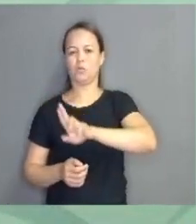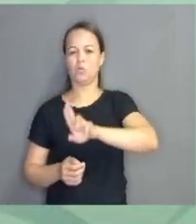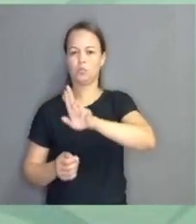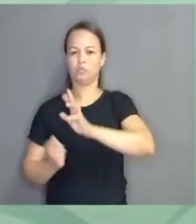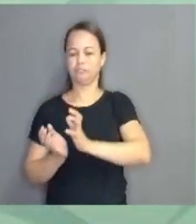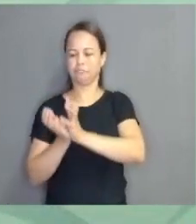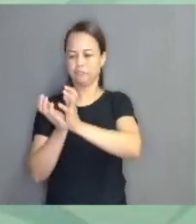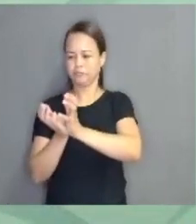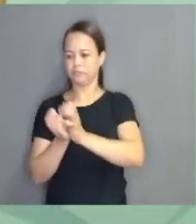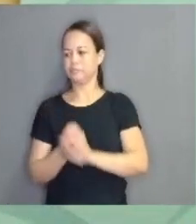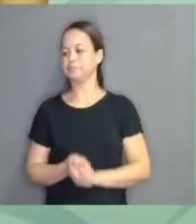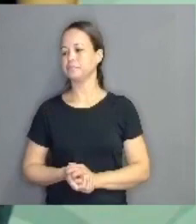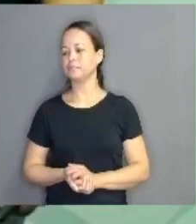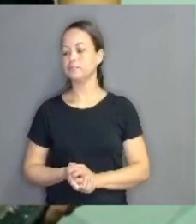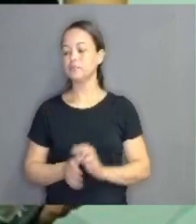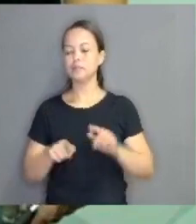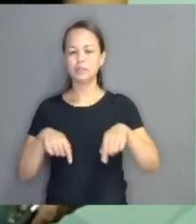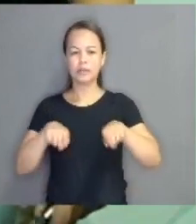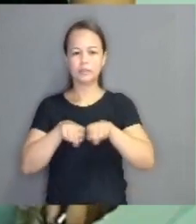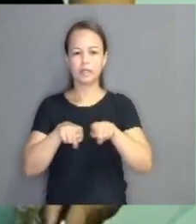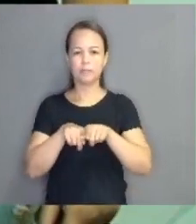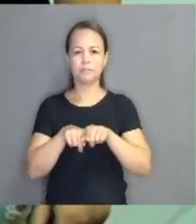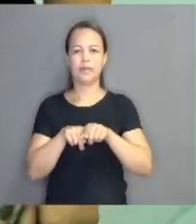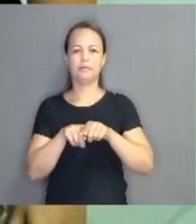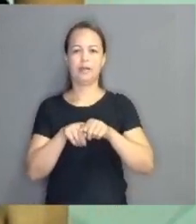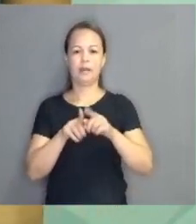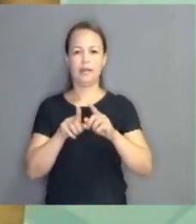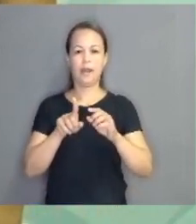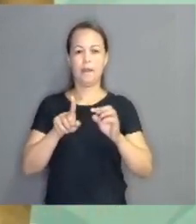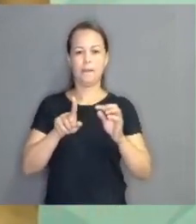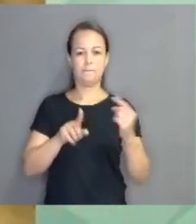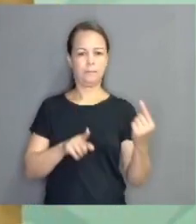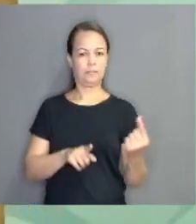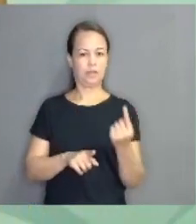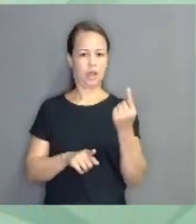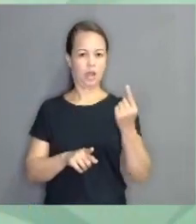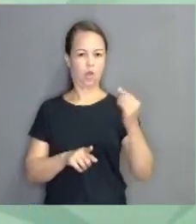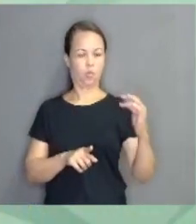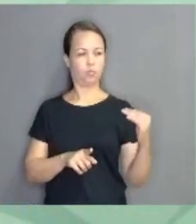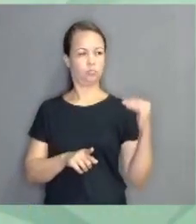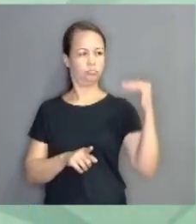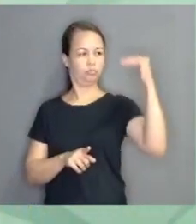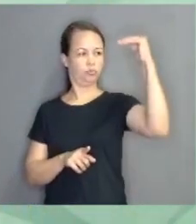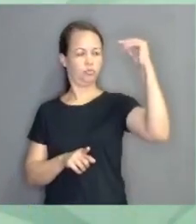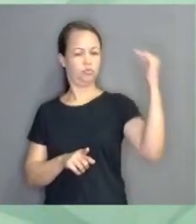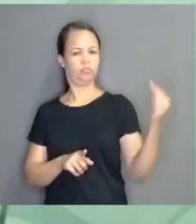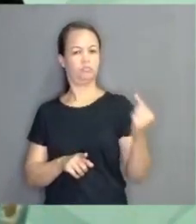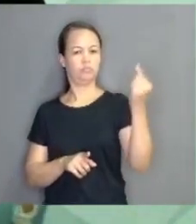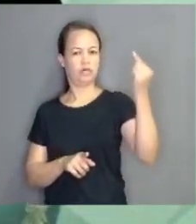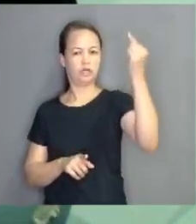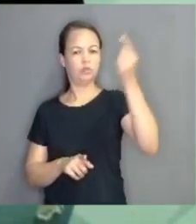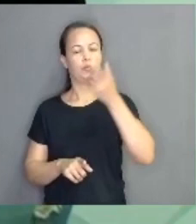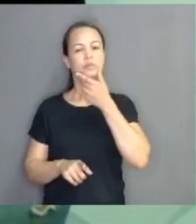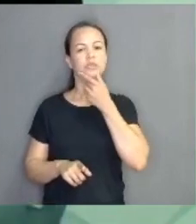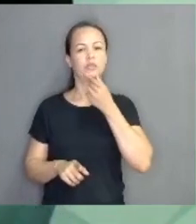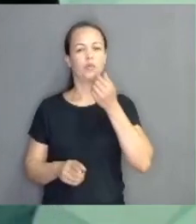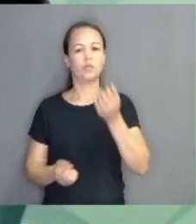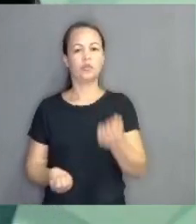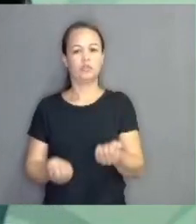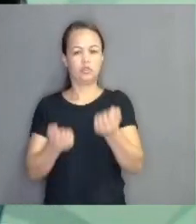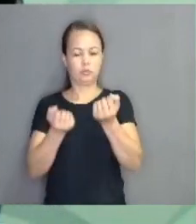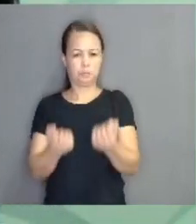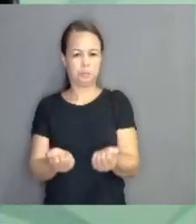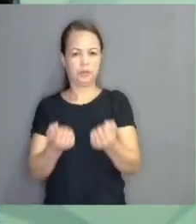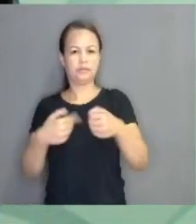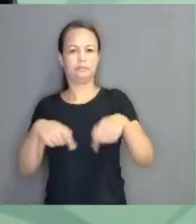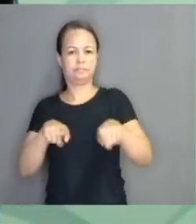garoto? Para medir a altura dele e representar esse valor, eu preciso usar números. Quando a gente vai se pesar,